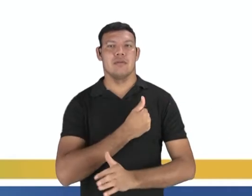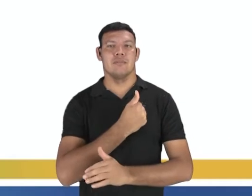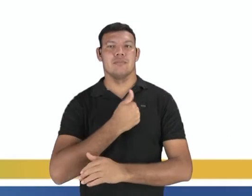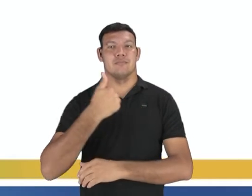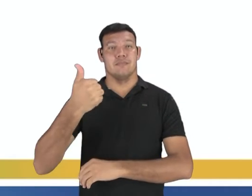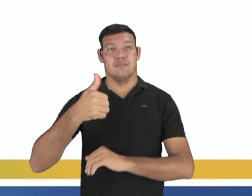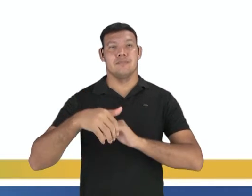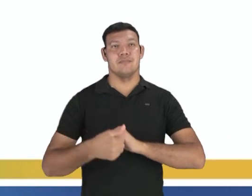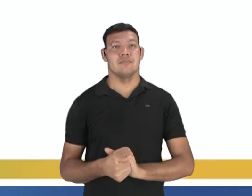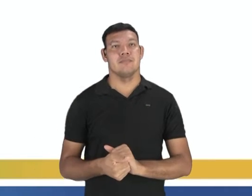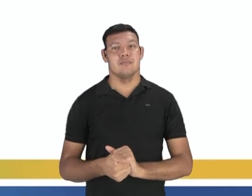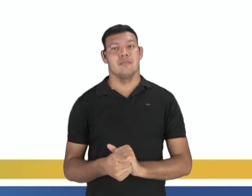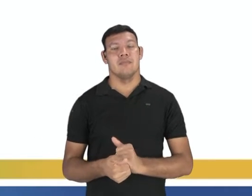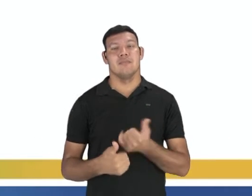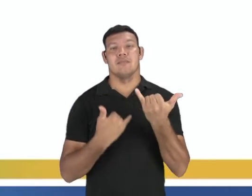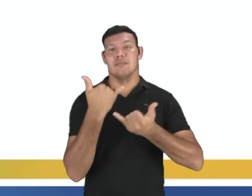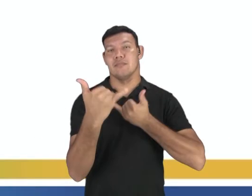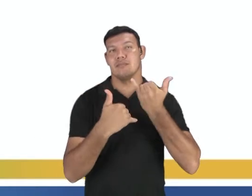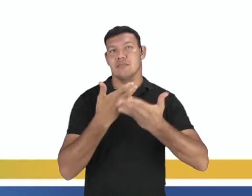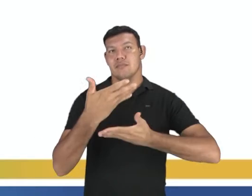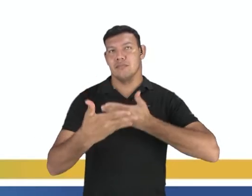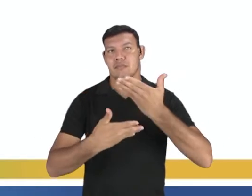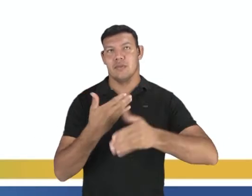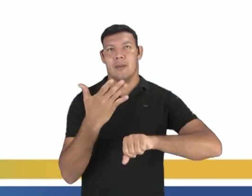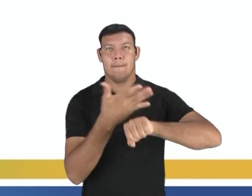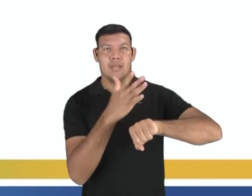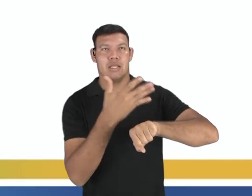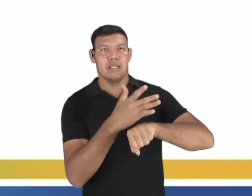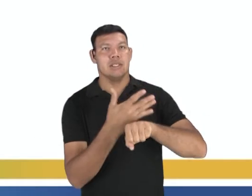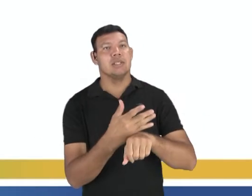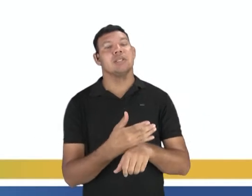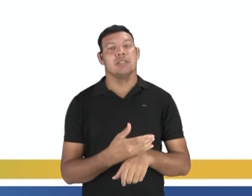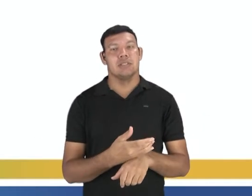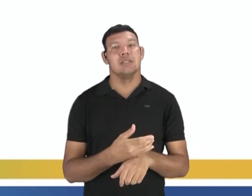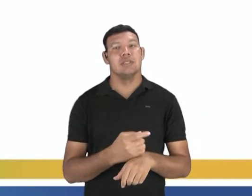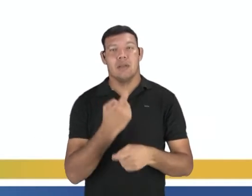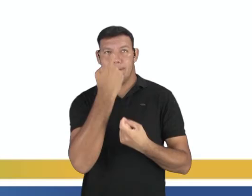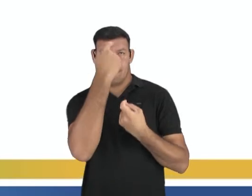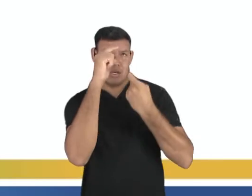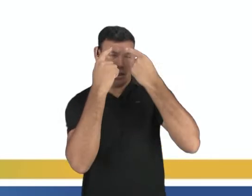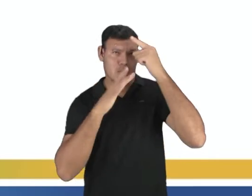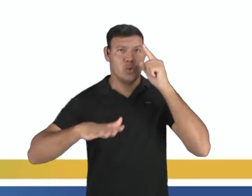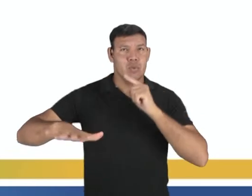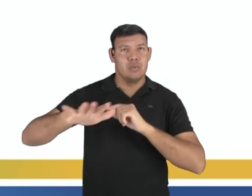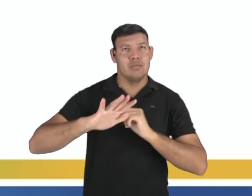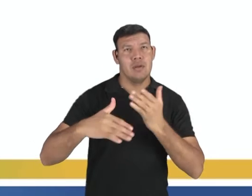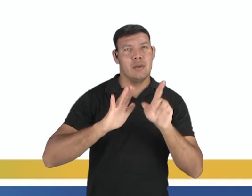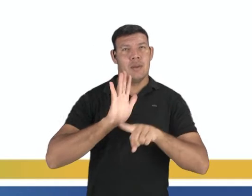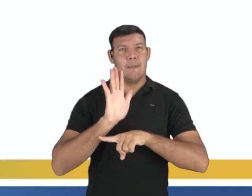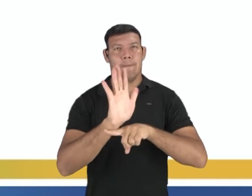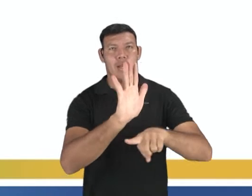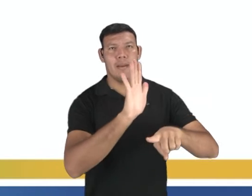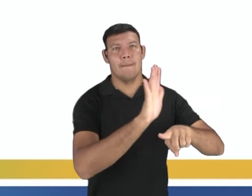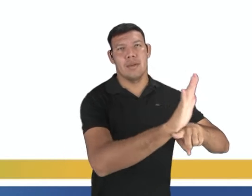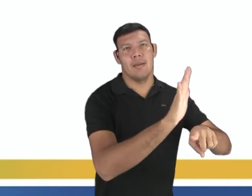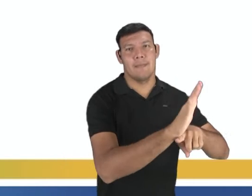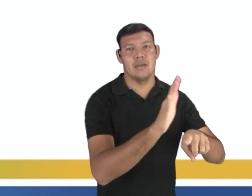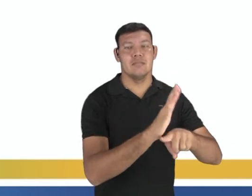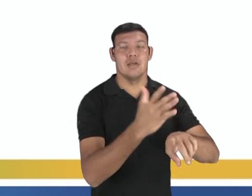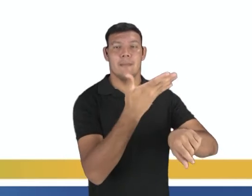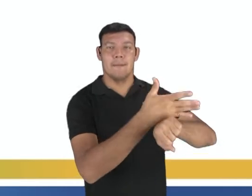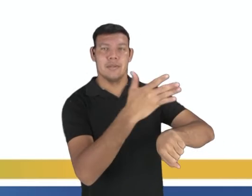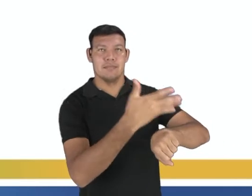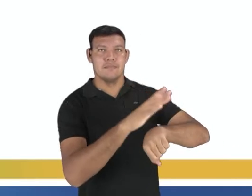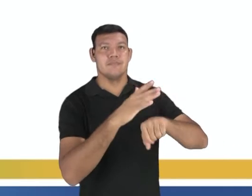diz assim: os jogos cooperativos são práticas que geram um ambiente de coletividade e ajuda entre os